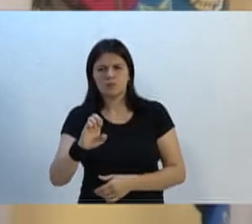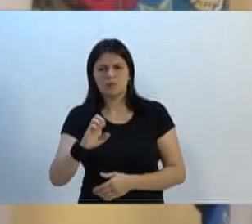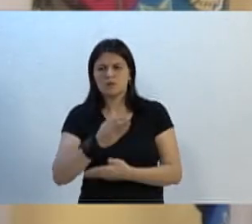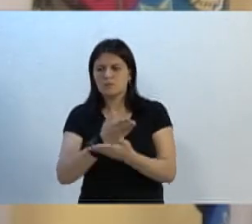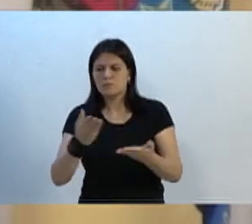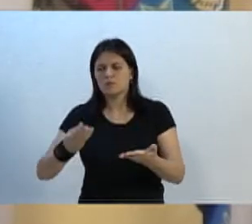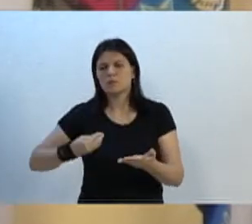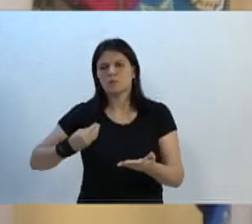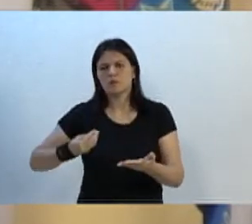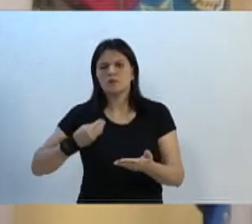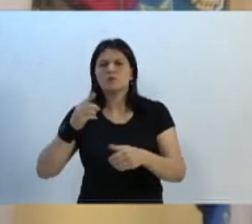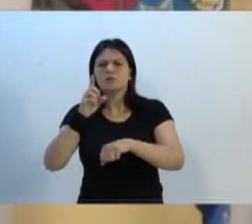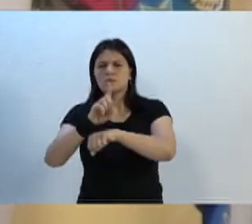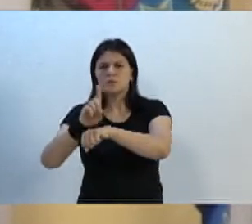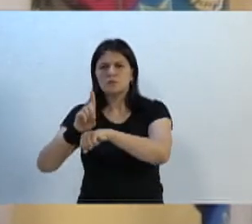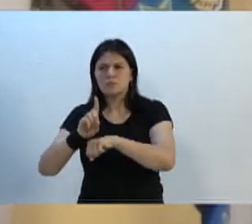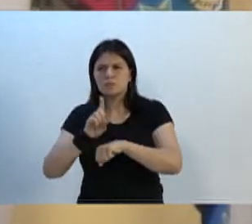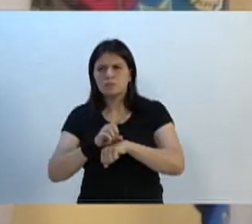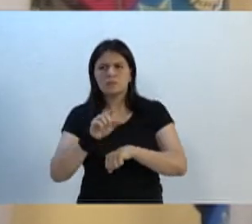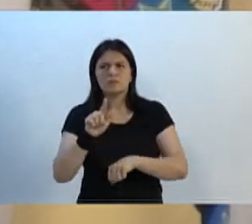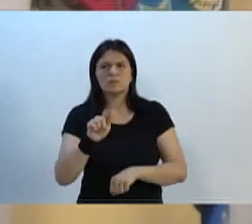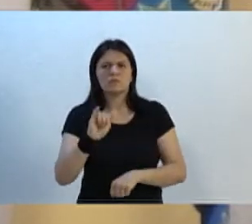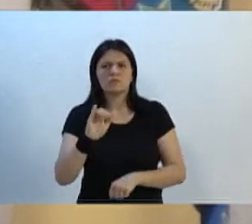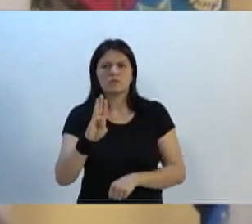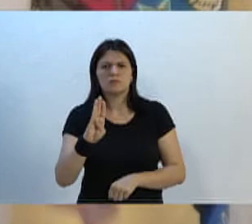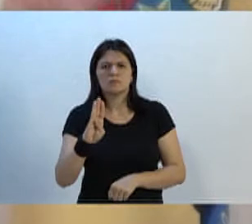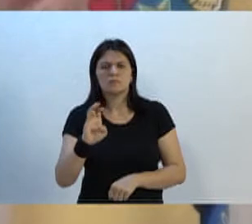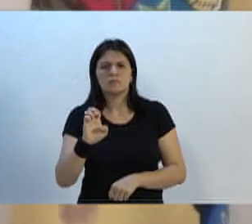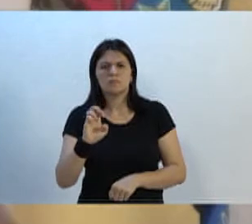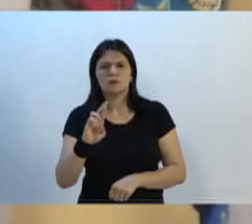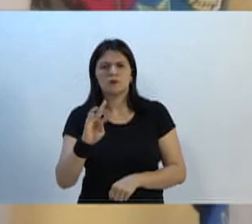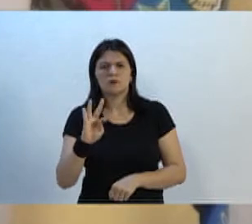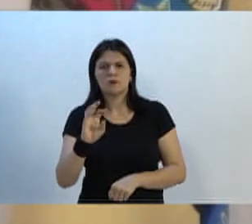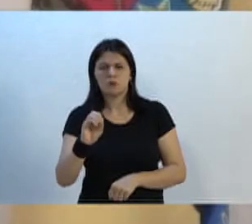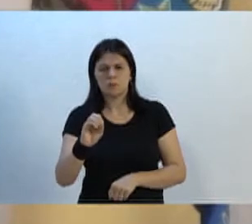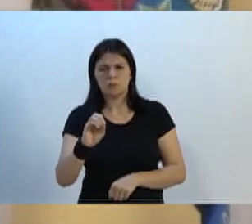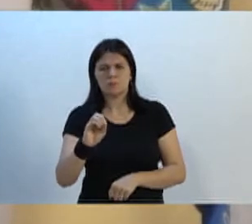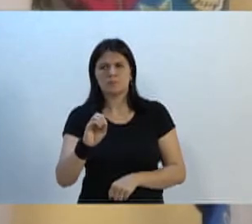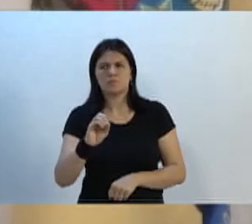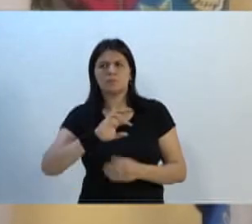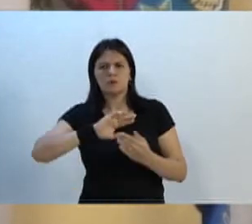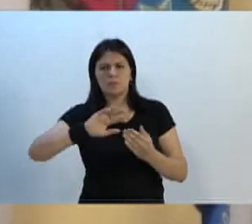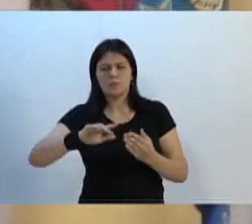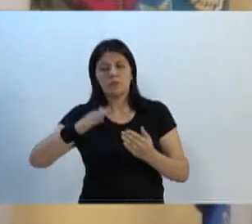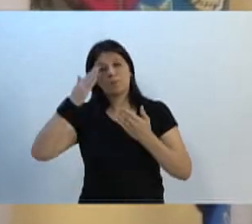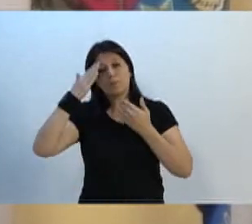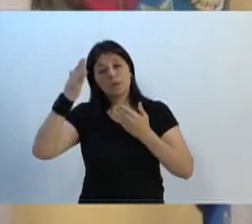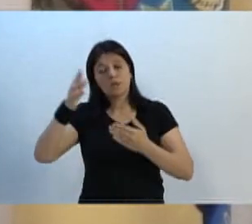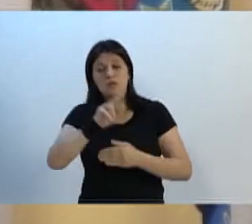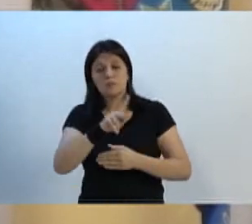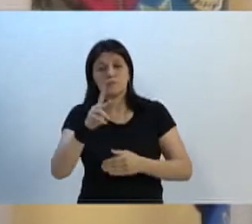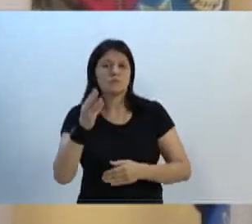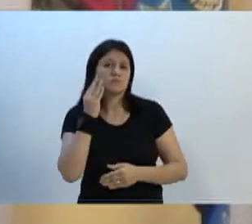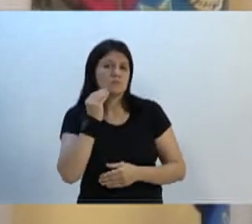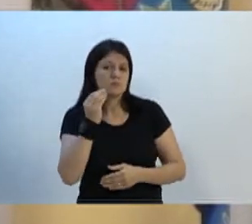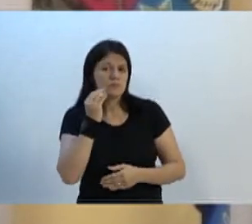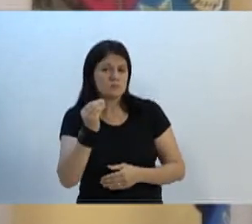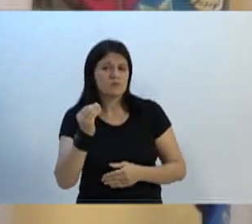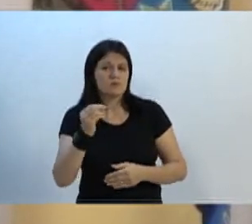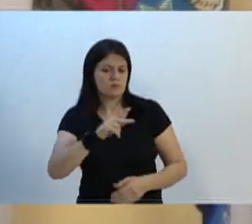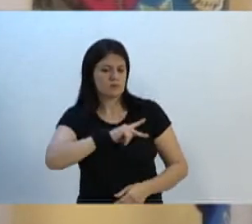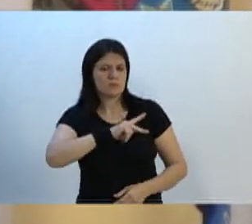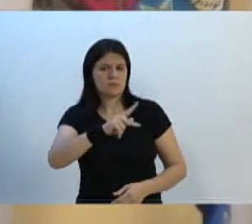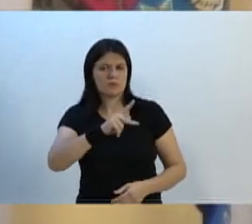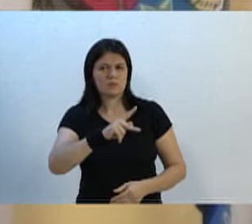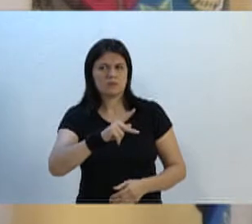aí presente né muitos diretores Gilberto várias pessoas da mobiliza obrigado é o professor Gilson proponente da